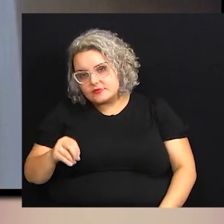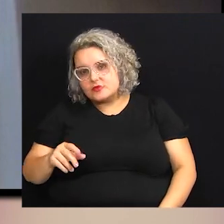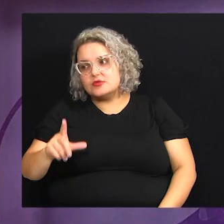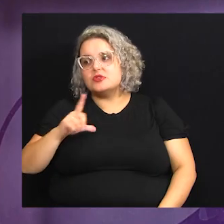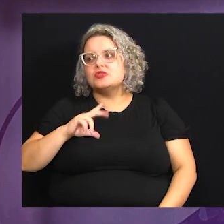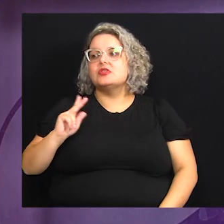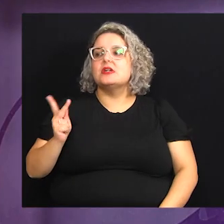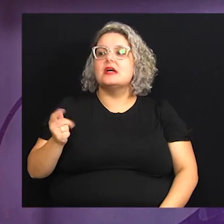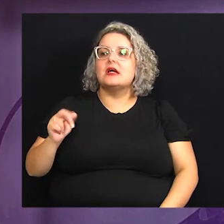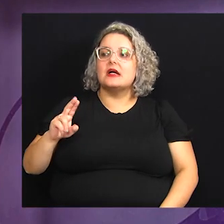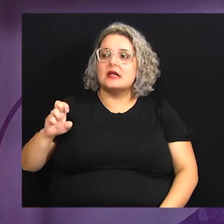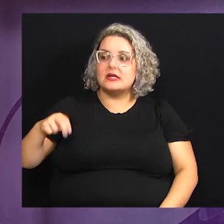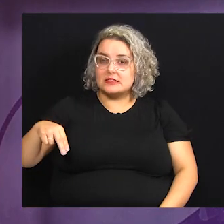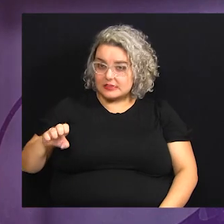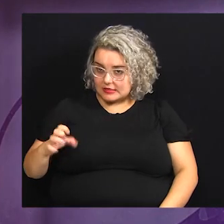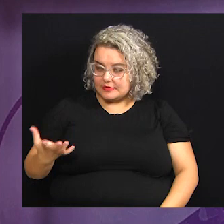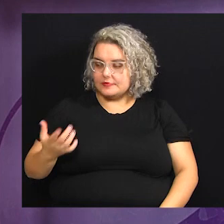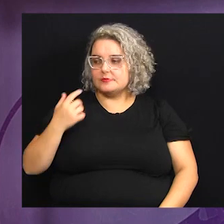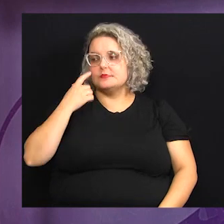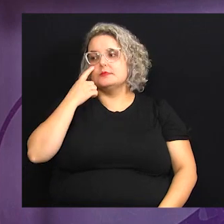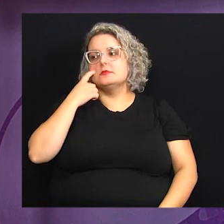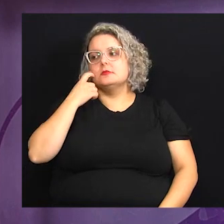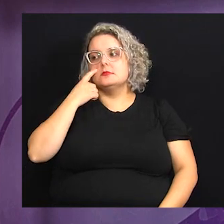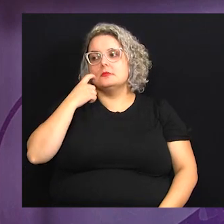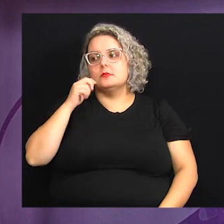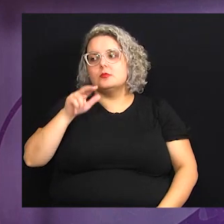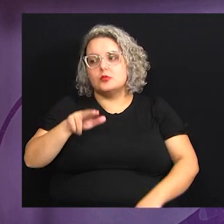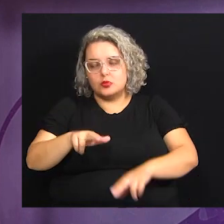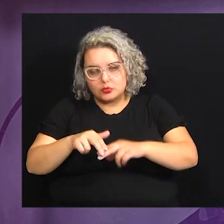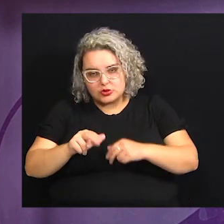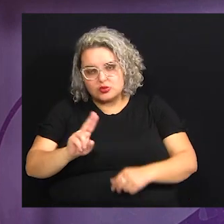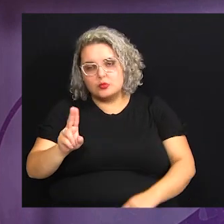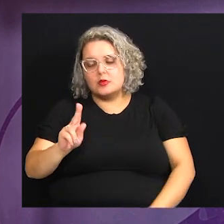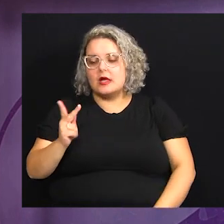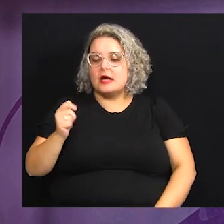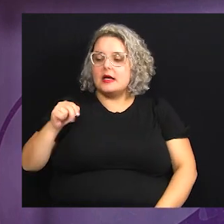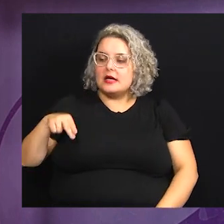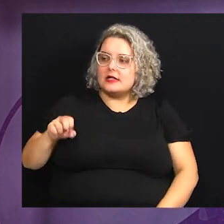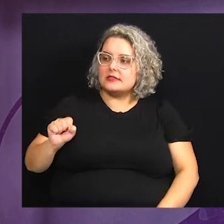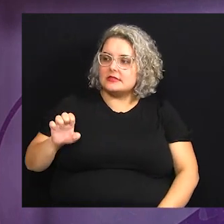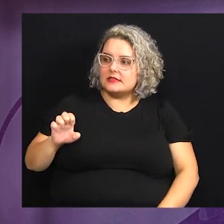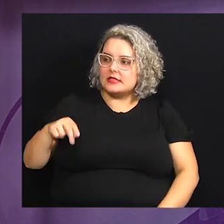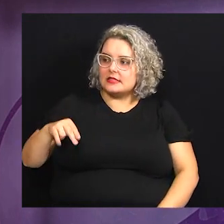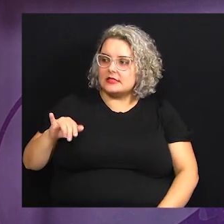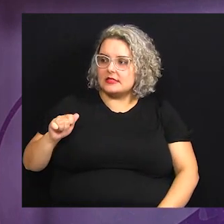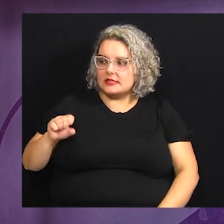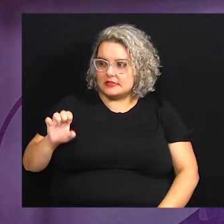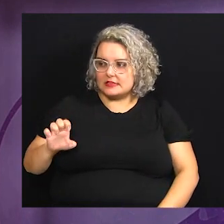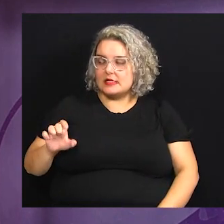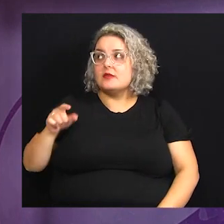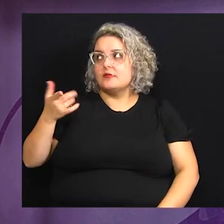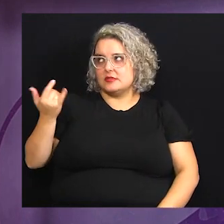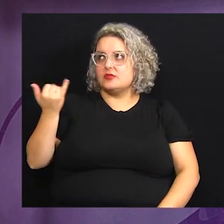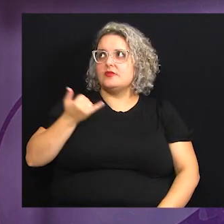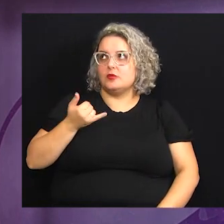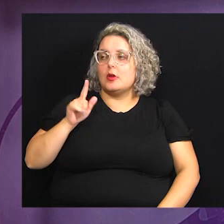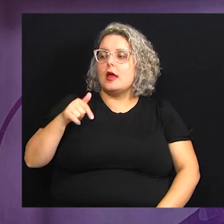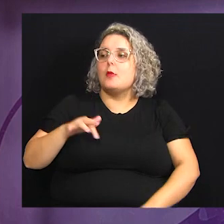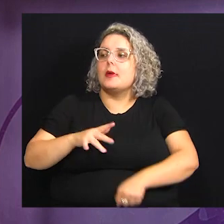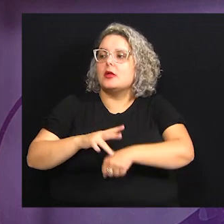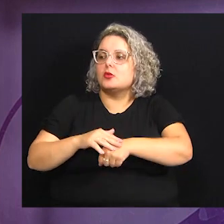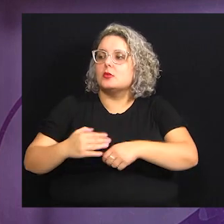hanseníase. Você já falou um pouquinho aí, né? Essa é uma doença, então, causada por uma bactéria.